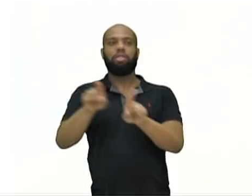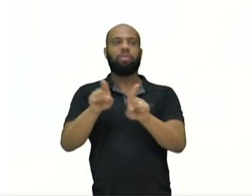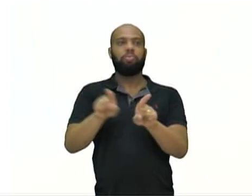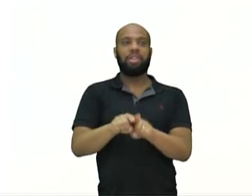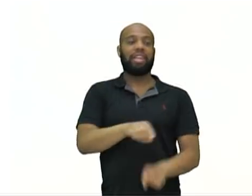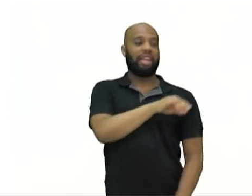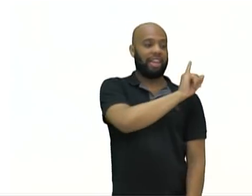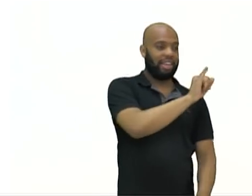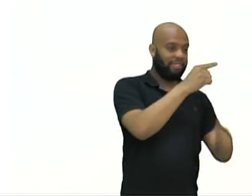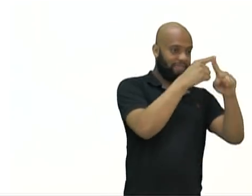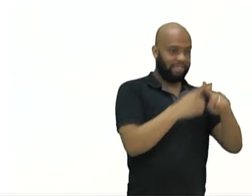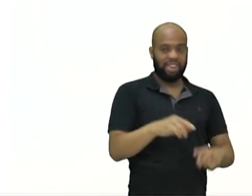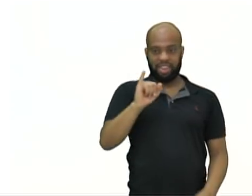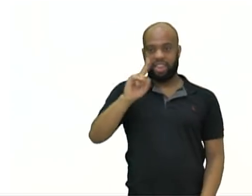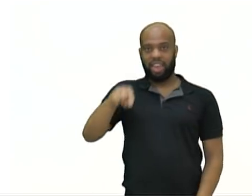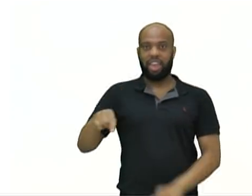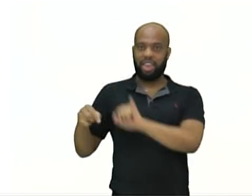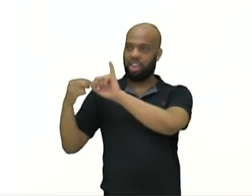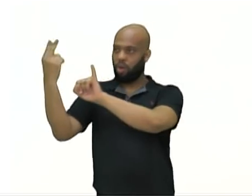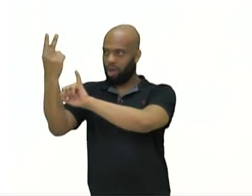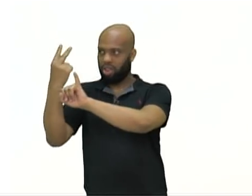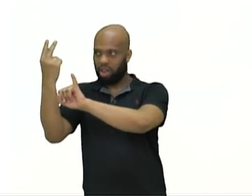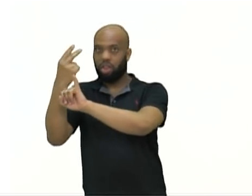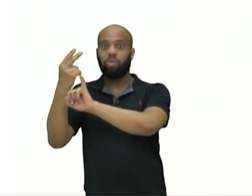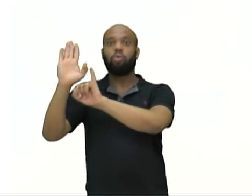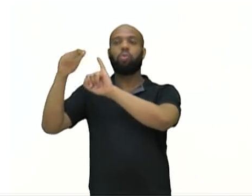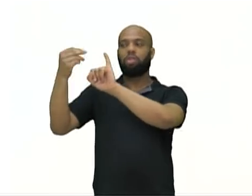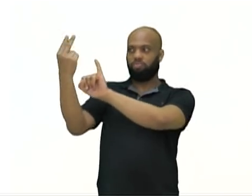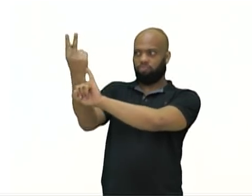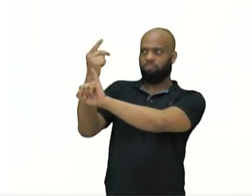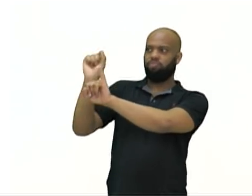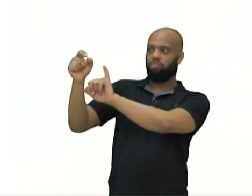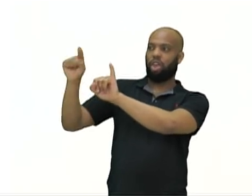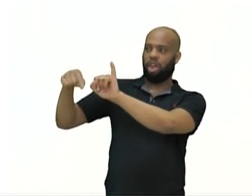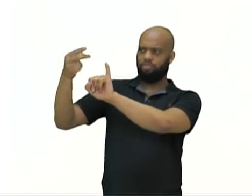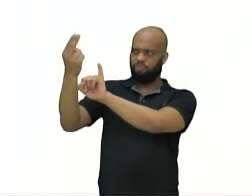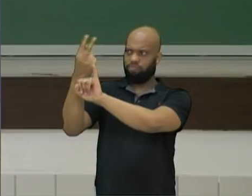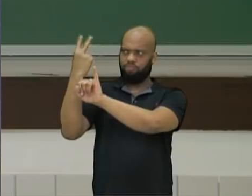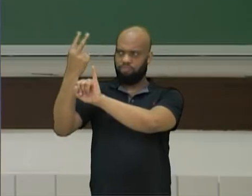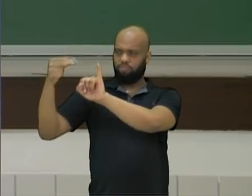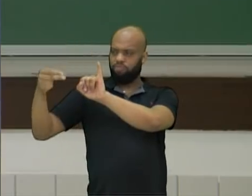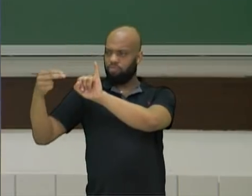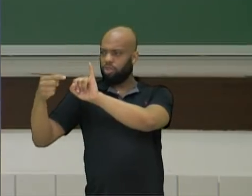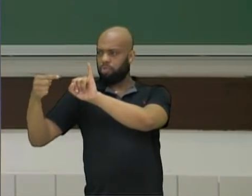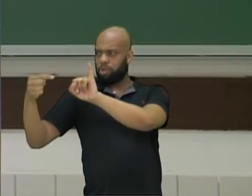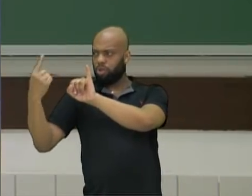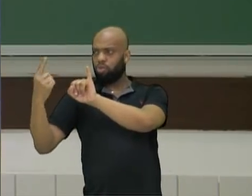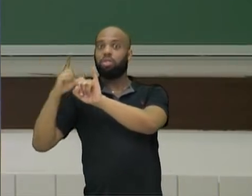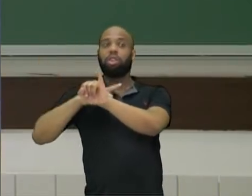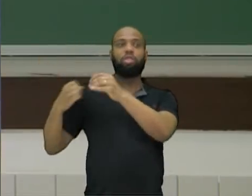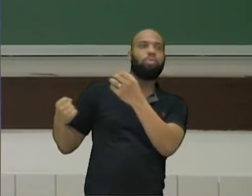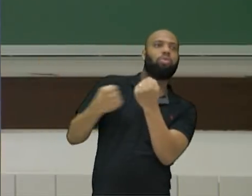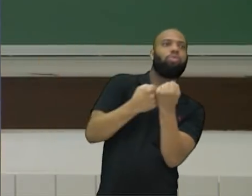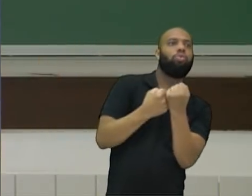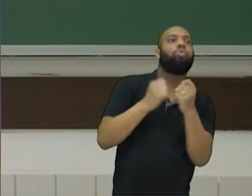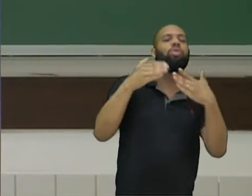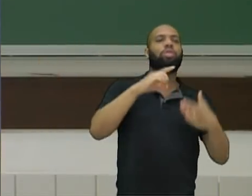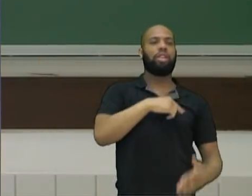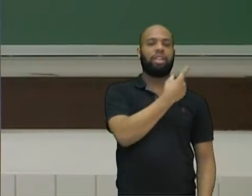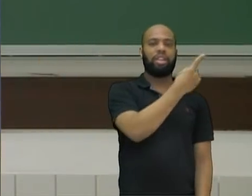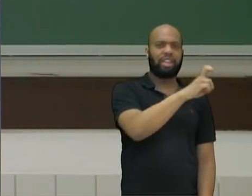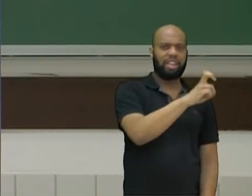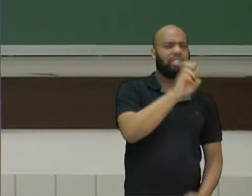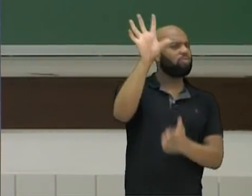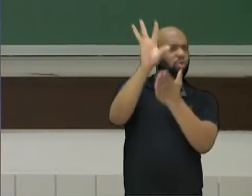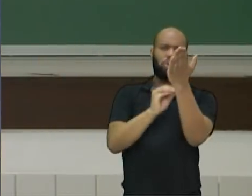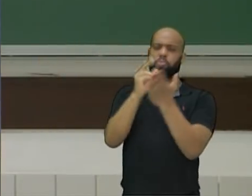I vezes i ao quadrado, lembrando que i ao quadrado vale menos 1, eu só vou substituir. Então ficou 15, o resto